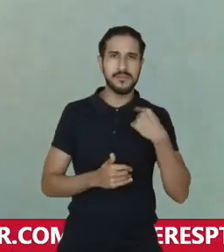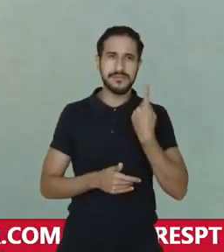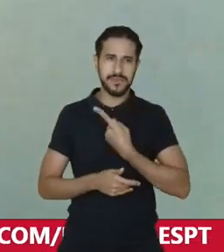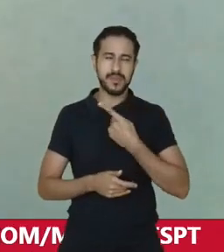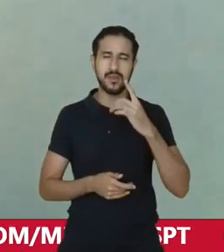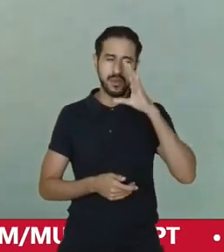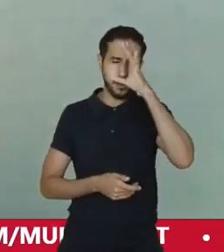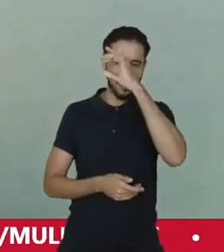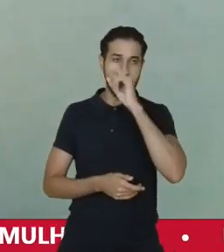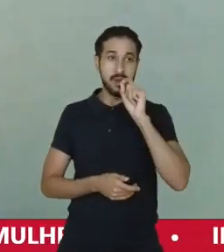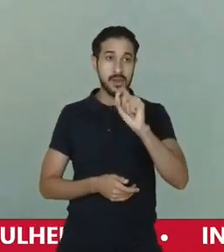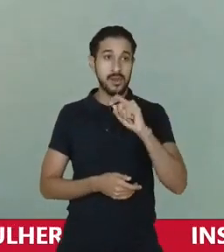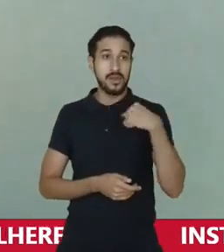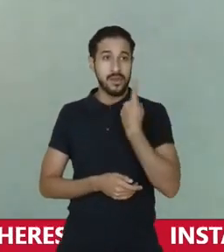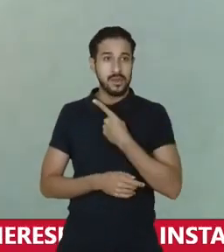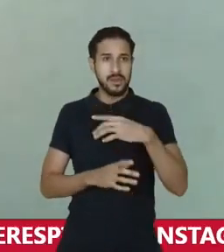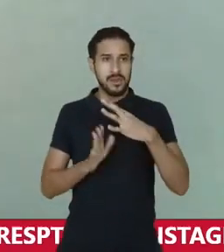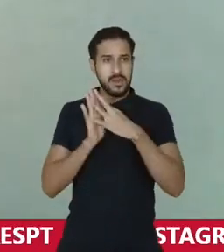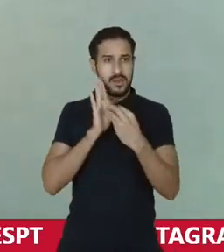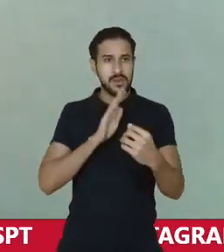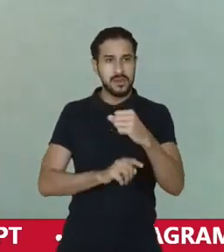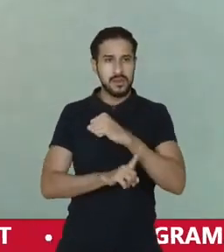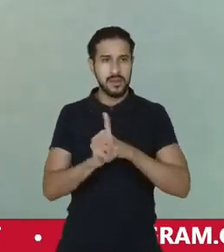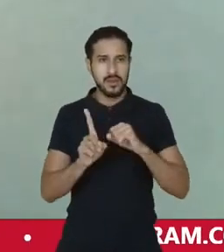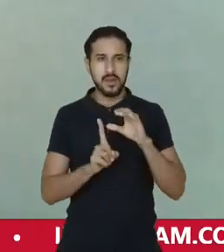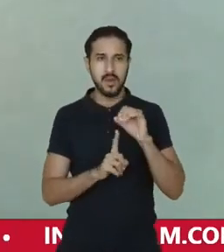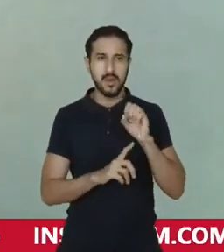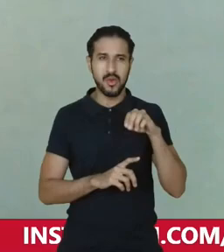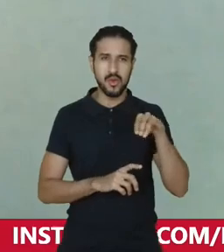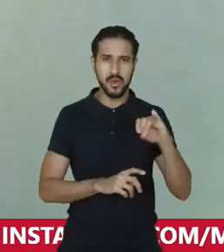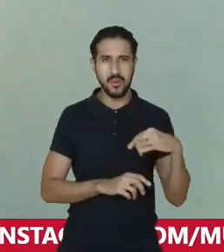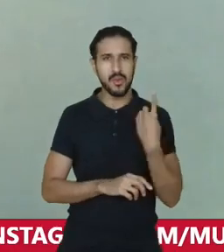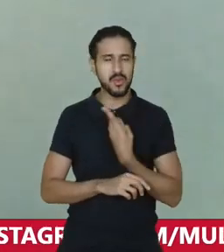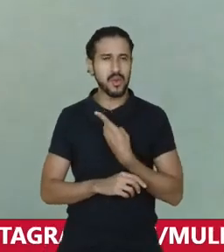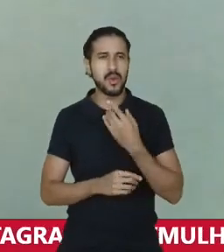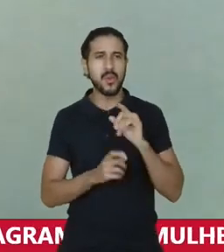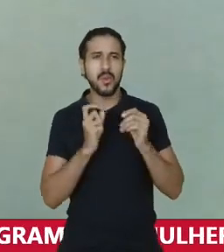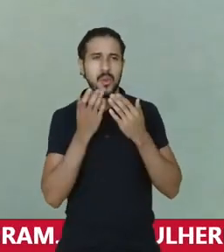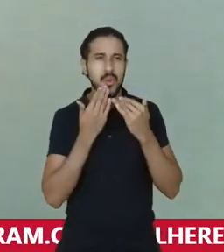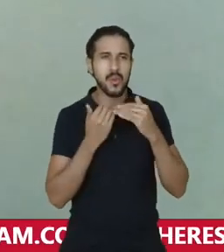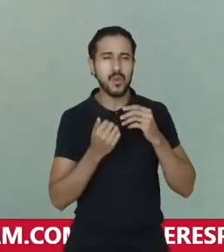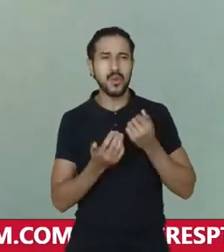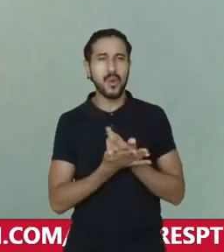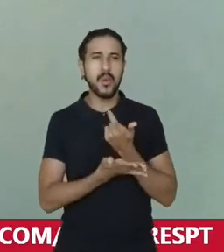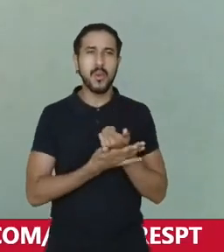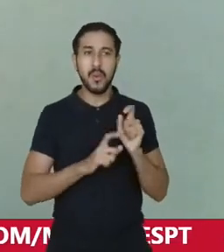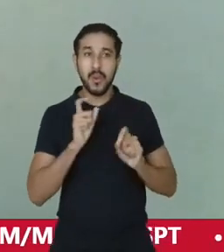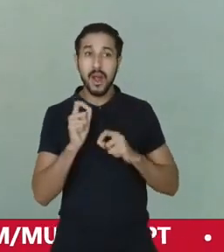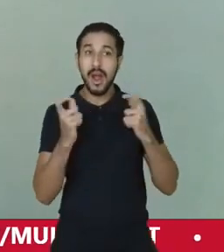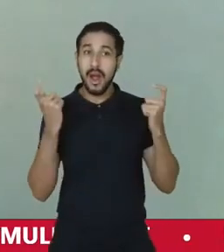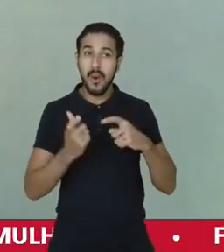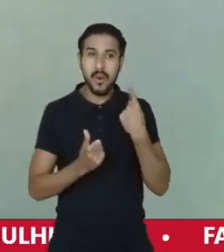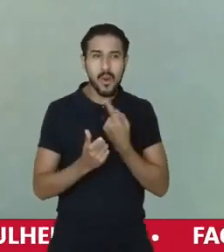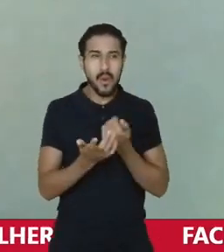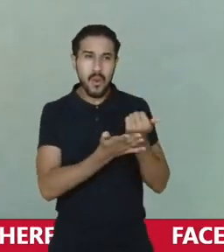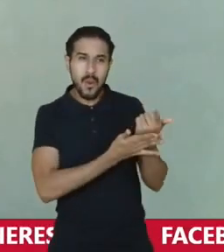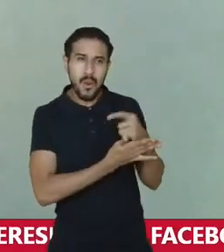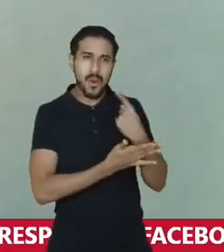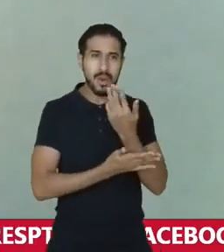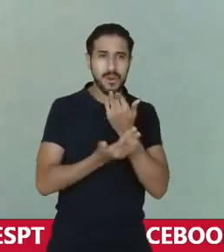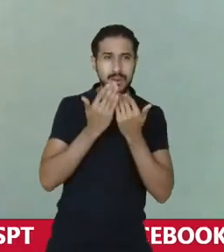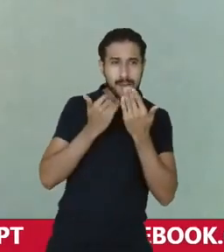gente compreender a nossa sociedade de consumo, o que a gente está consumindo, onde a gente está comprando os